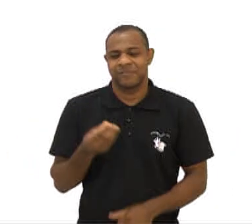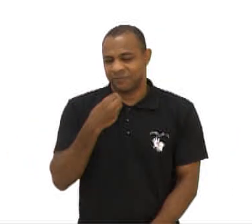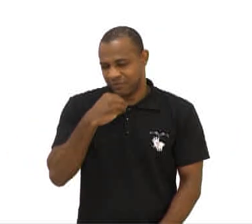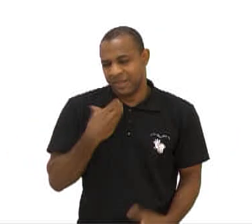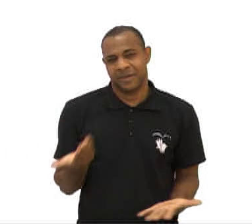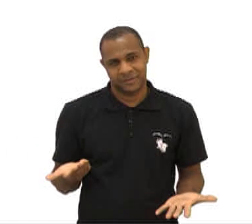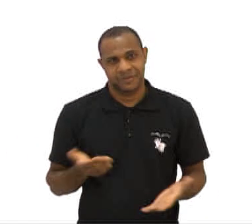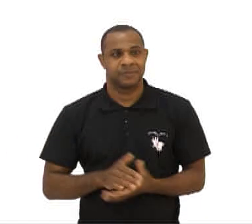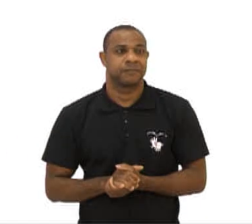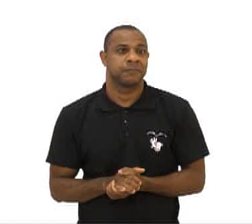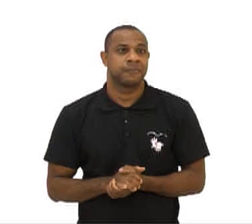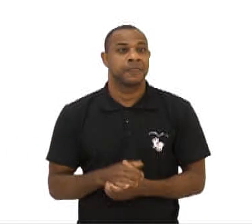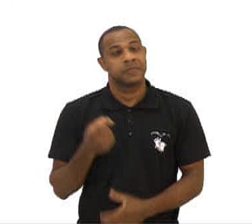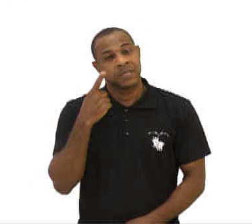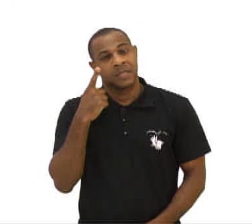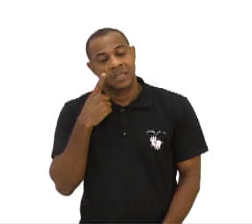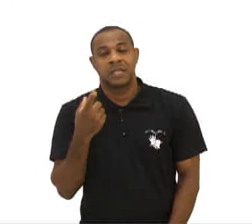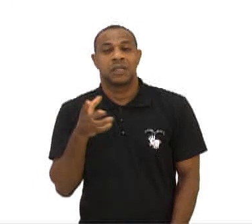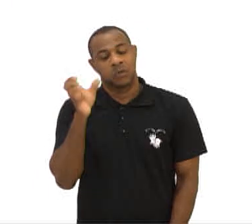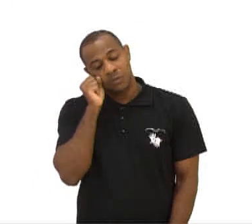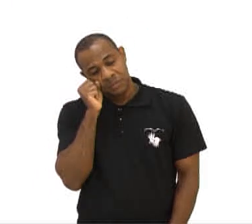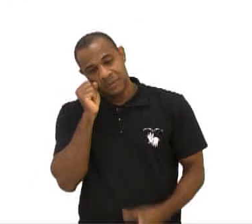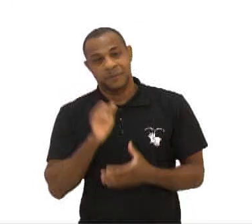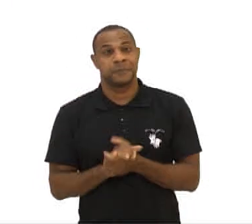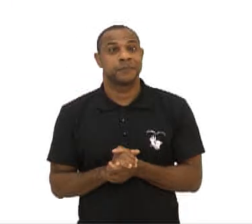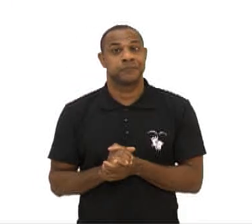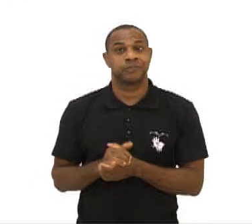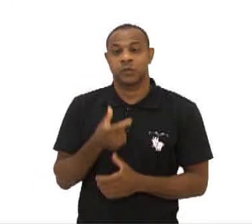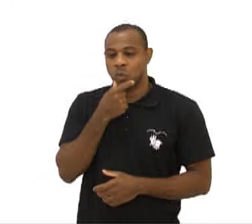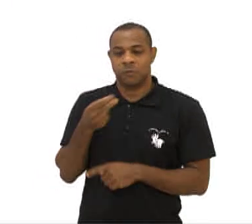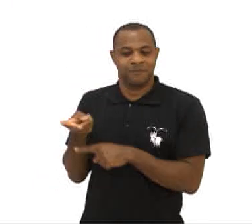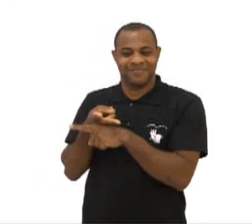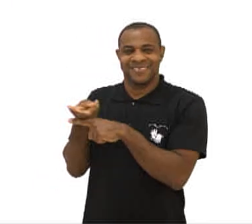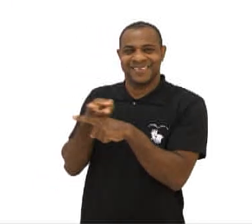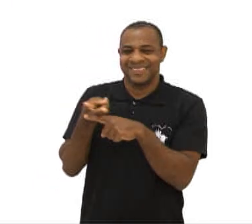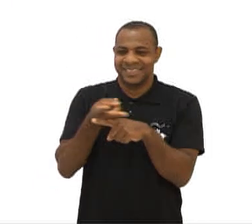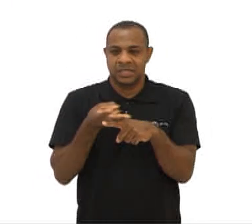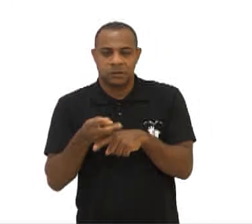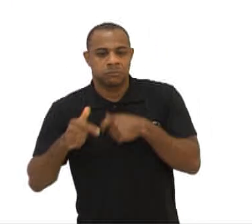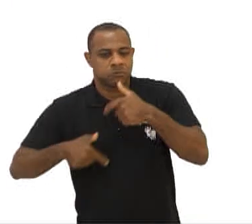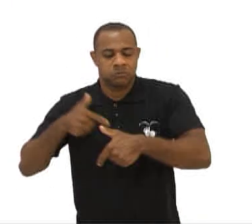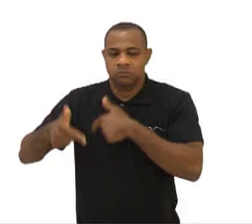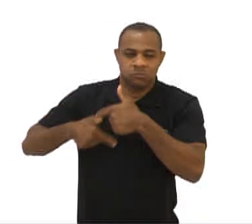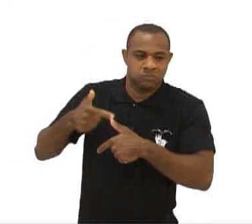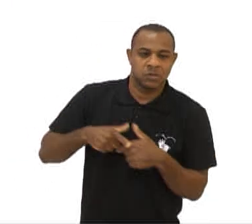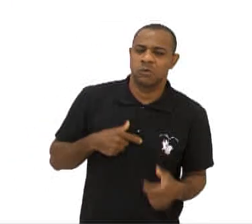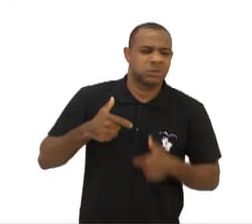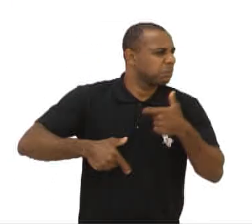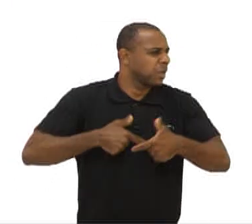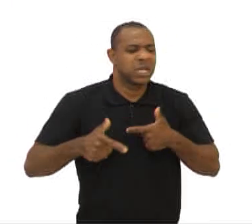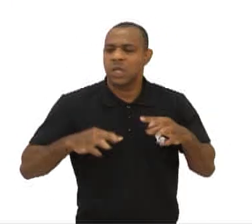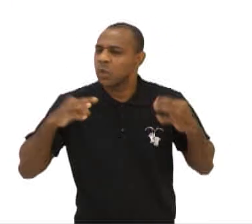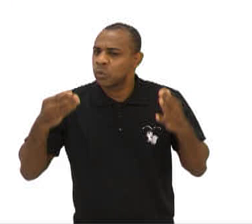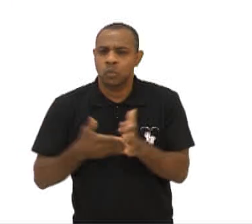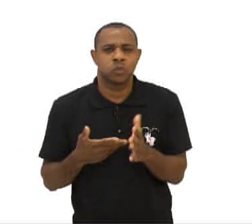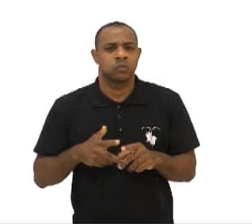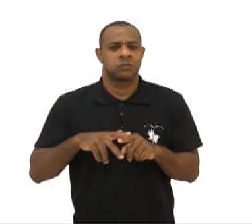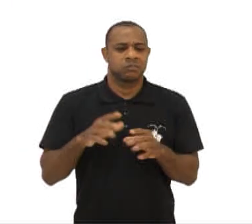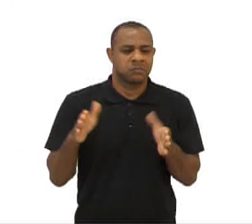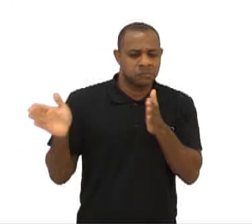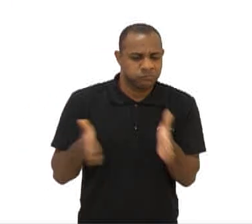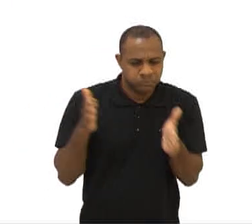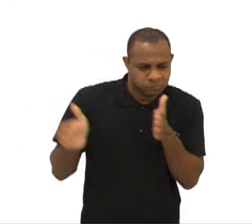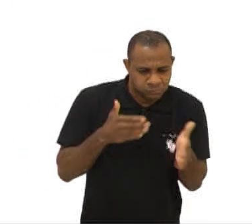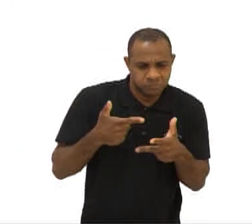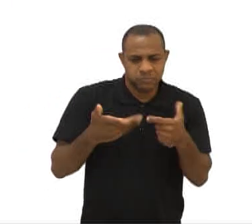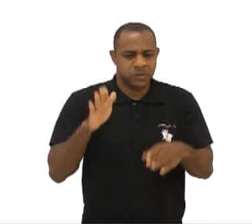disse. Volta por cima. Cris foi procurar emprego. Eu fiz de tudo. Trabalhei como técnico, embalando carnes,